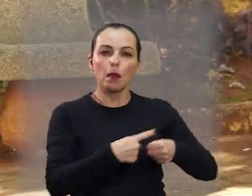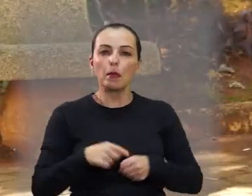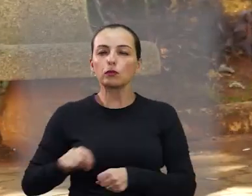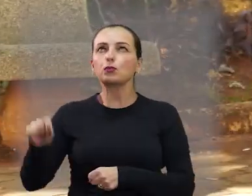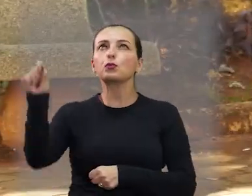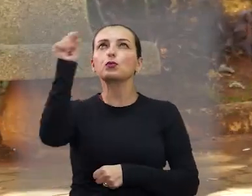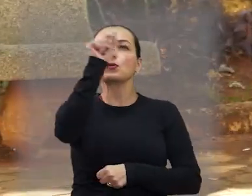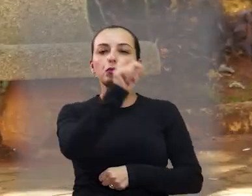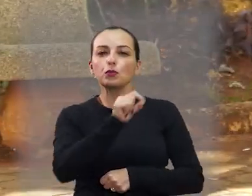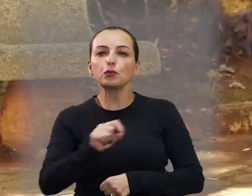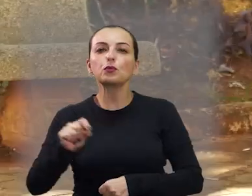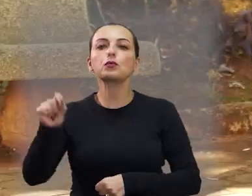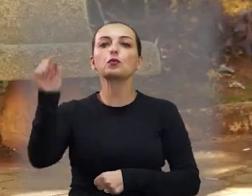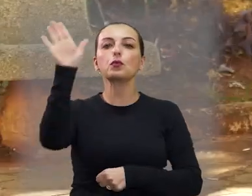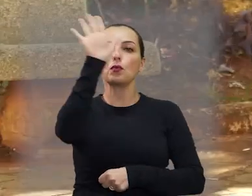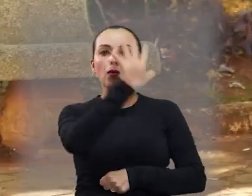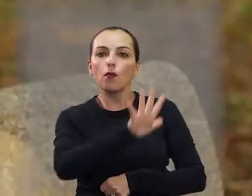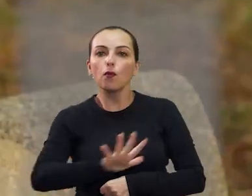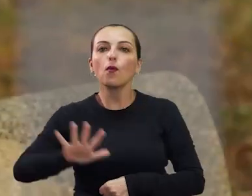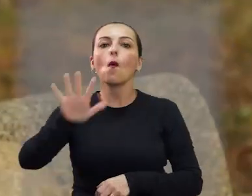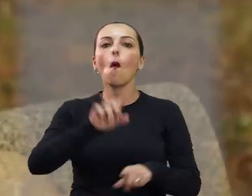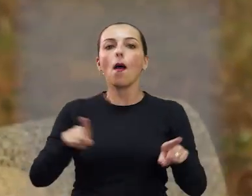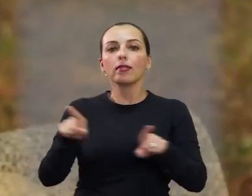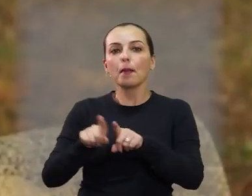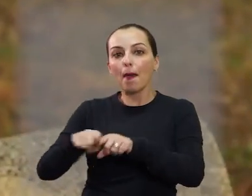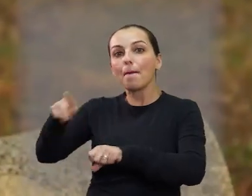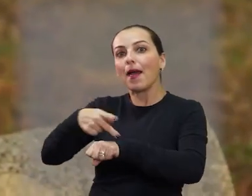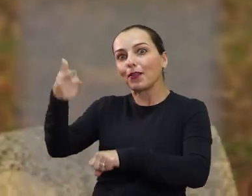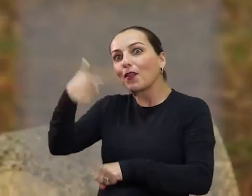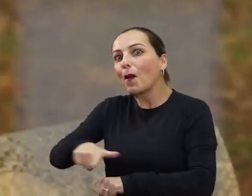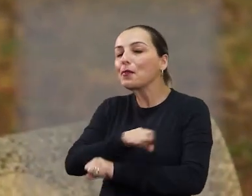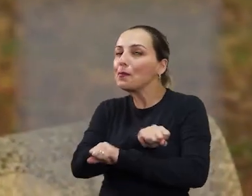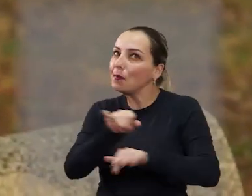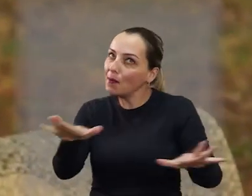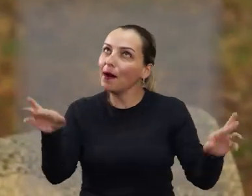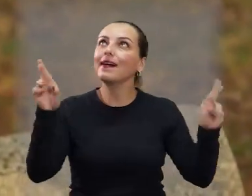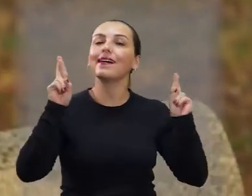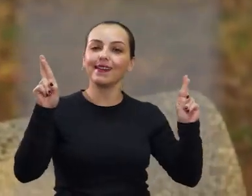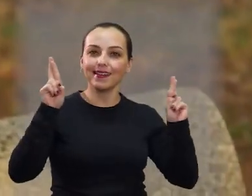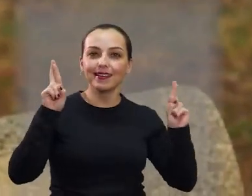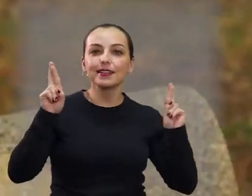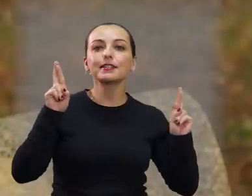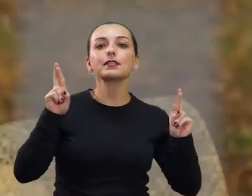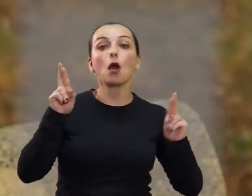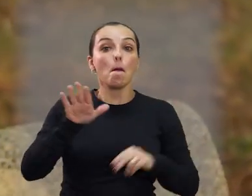forró para outras cidades, quem sabe para outros países.